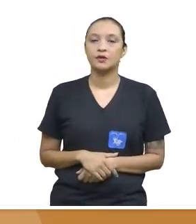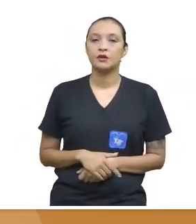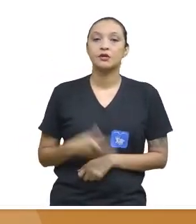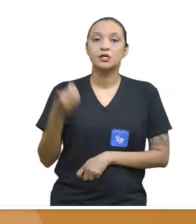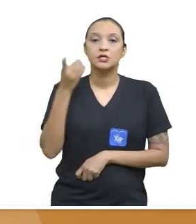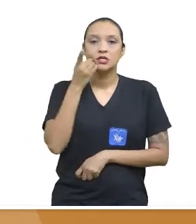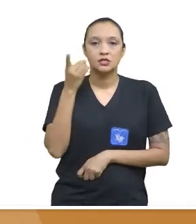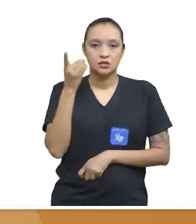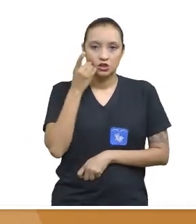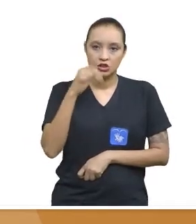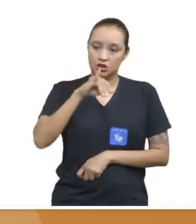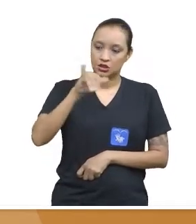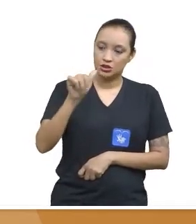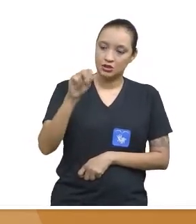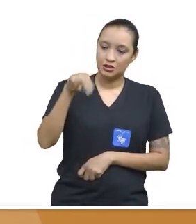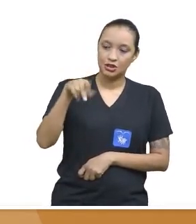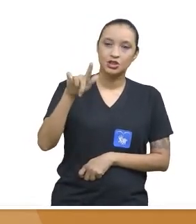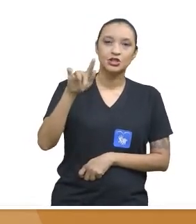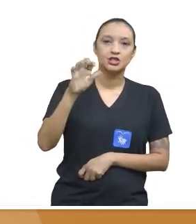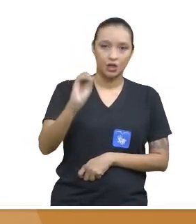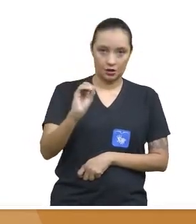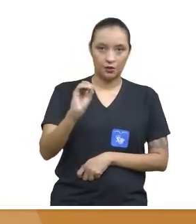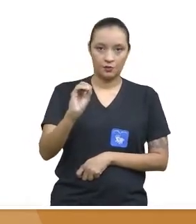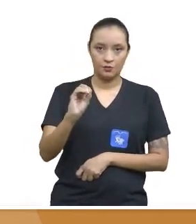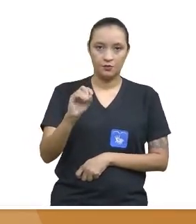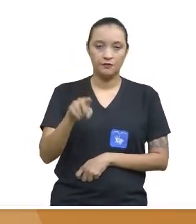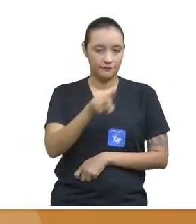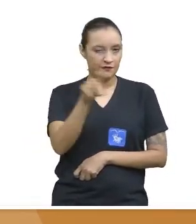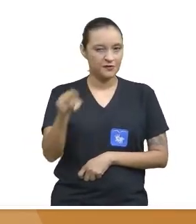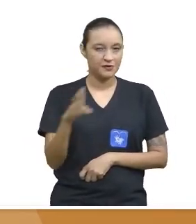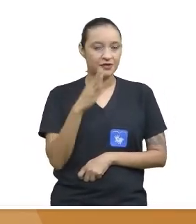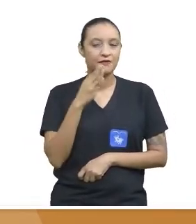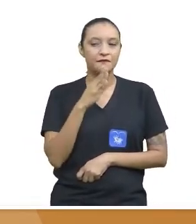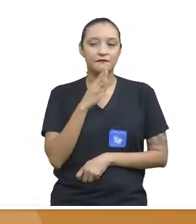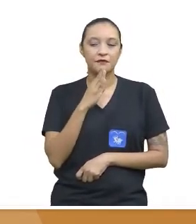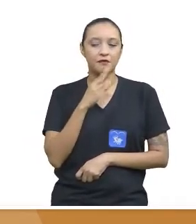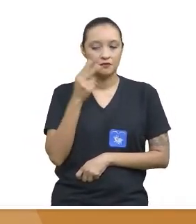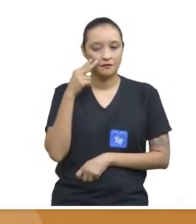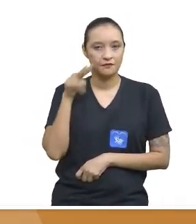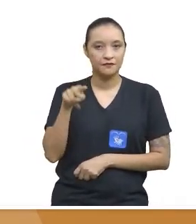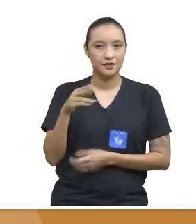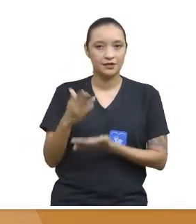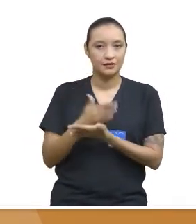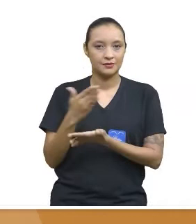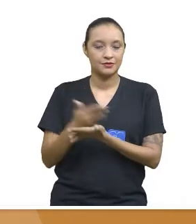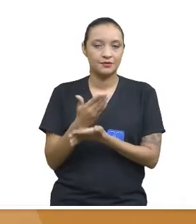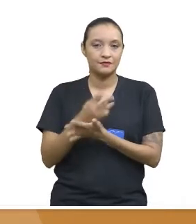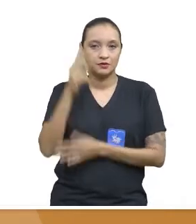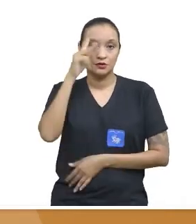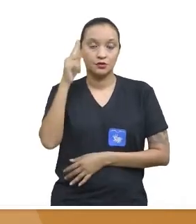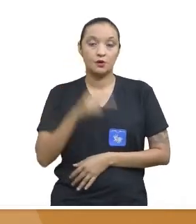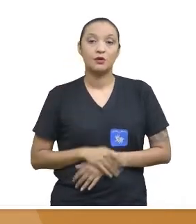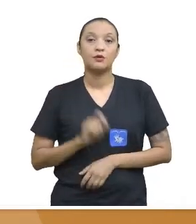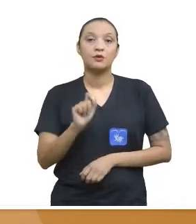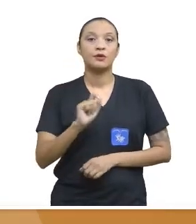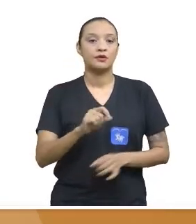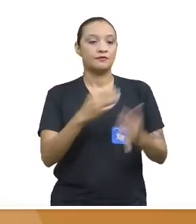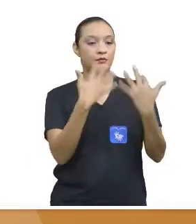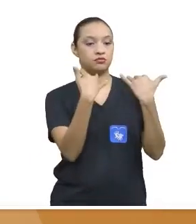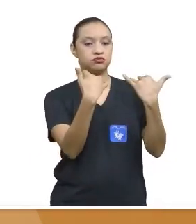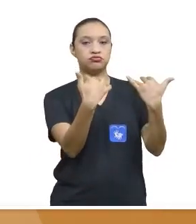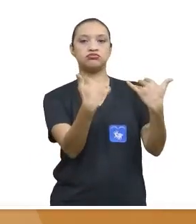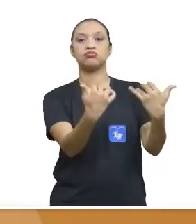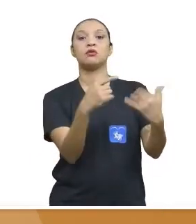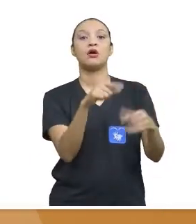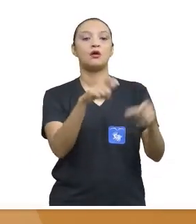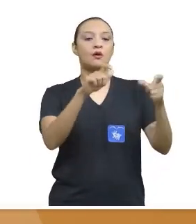ou Jango, como muitos de vocês vão ler alguns livros de história, ele fez um comício na Central do Brasil, que é justamente ali